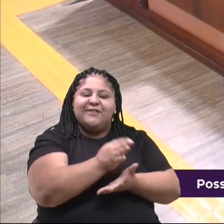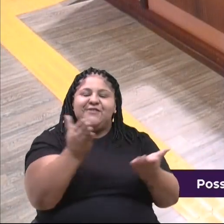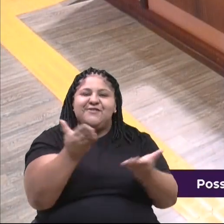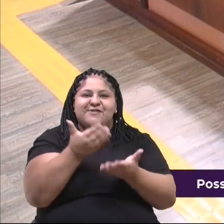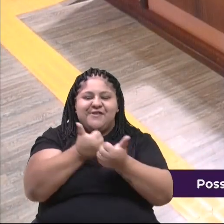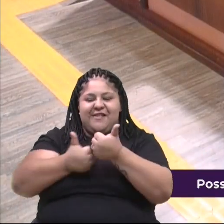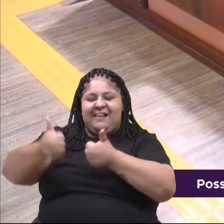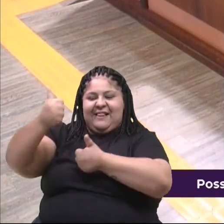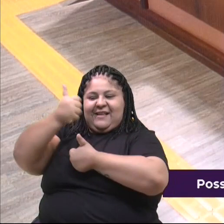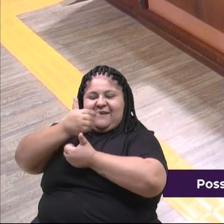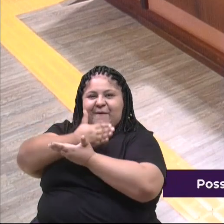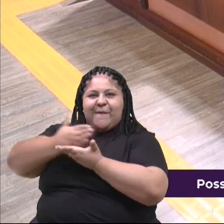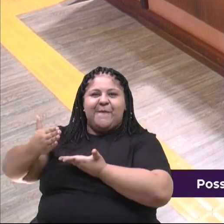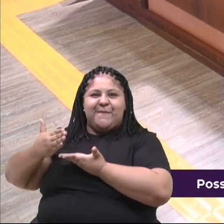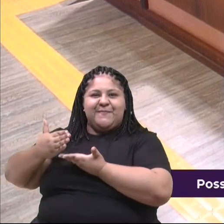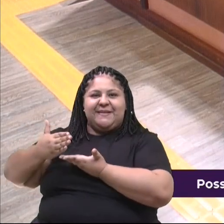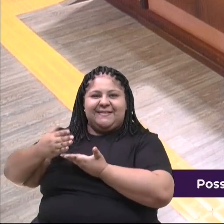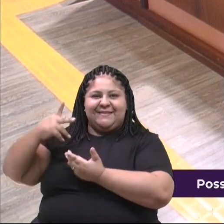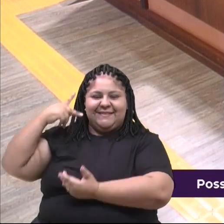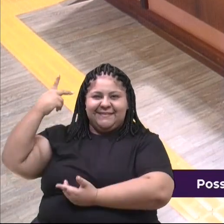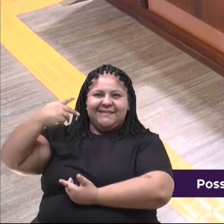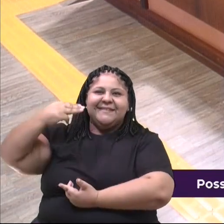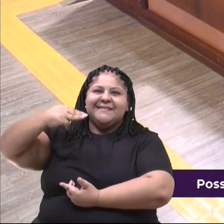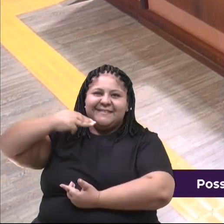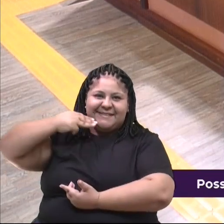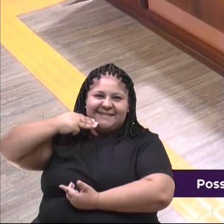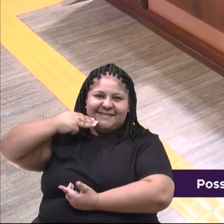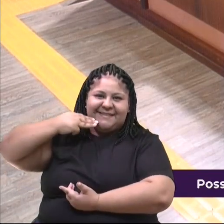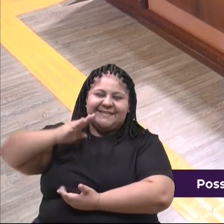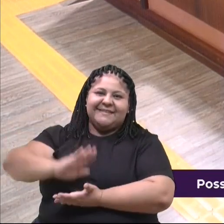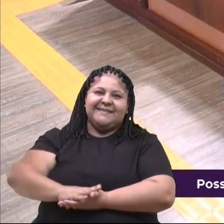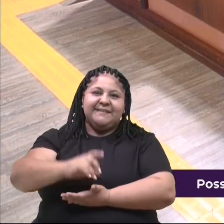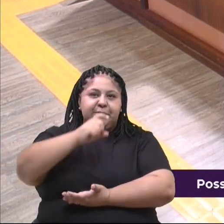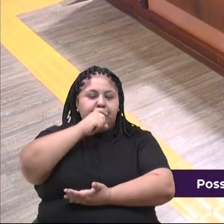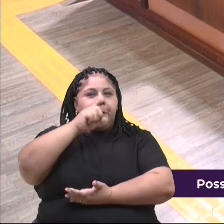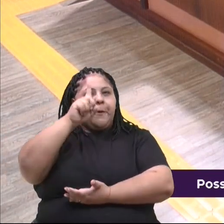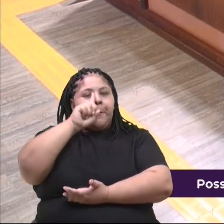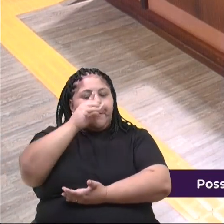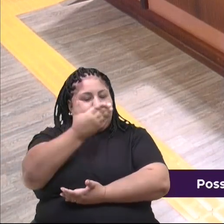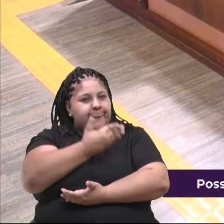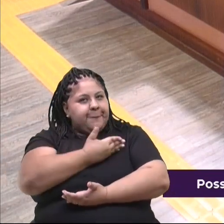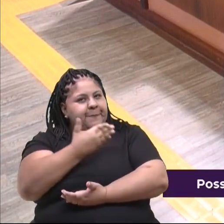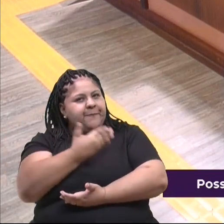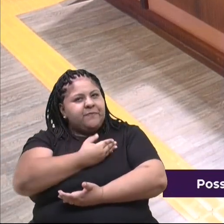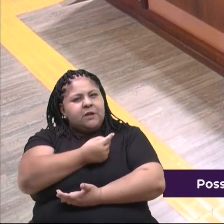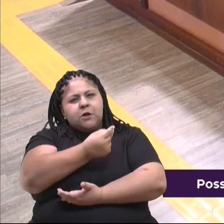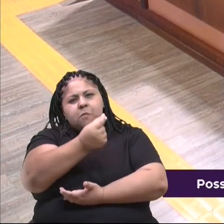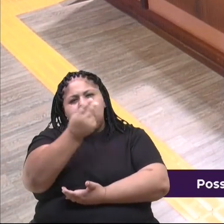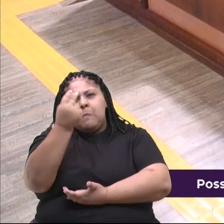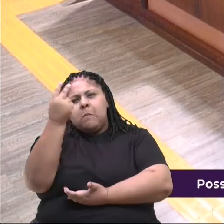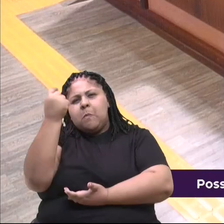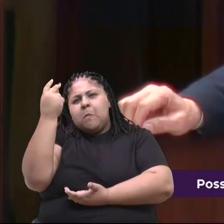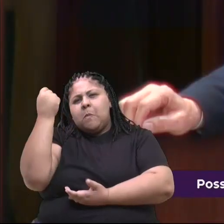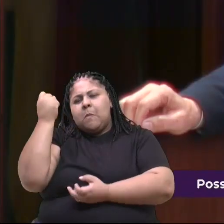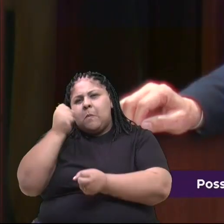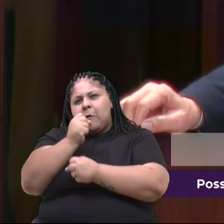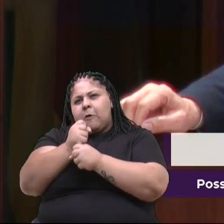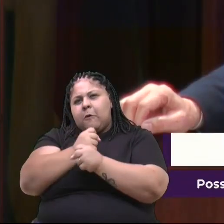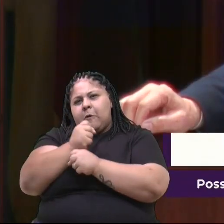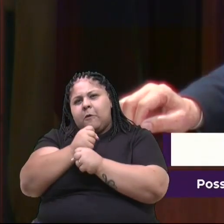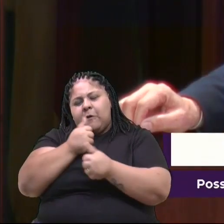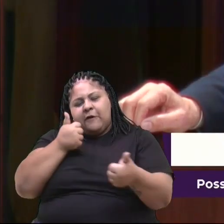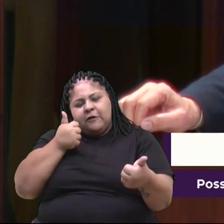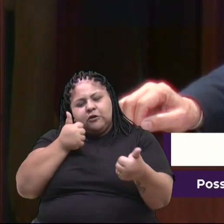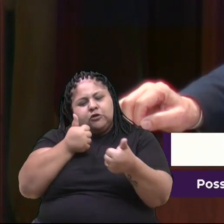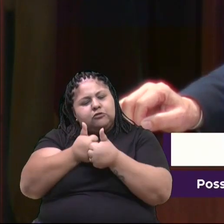a posse da vereadora Marisol. A teus pais, meus amigos de longa data, trilhamos junto